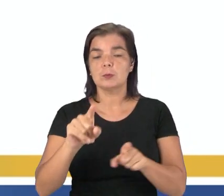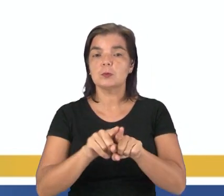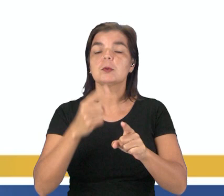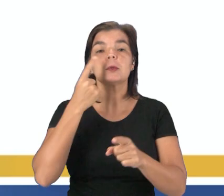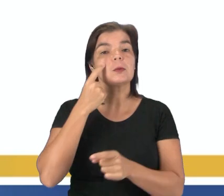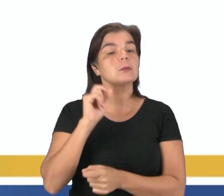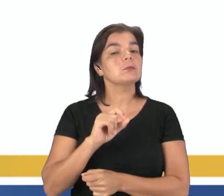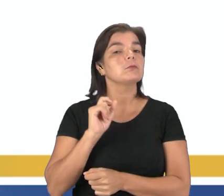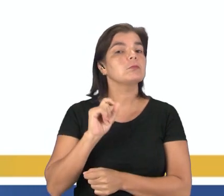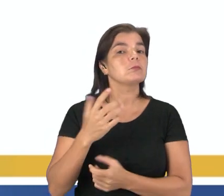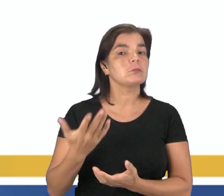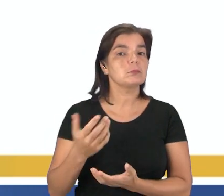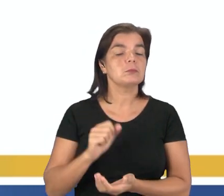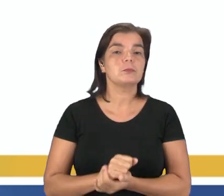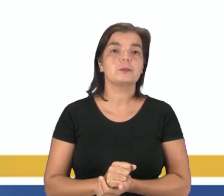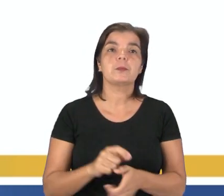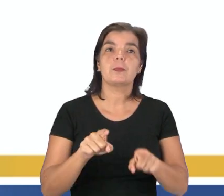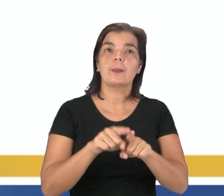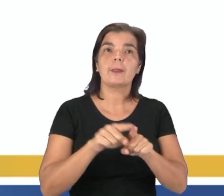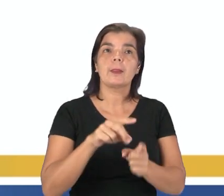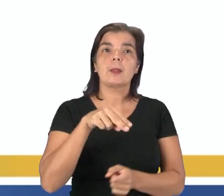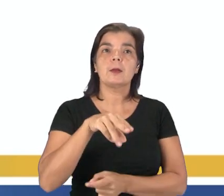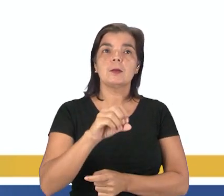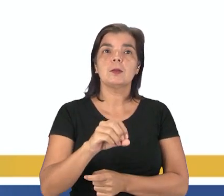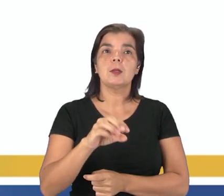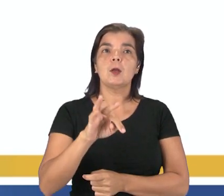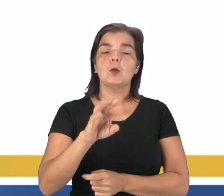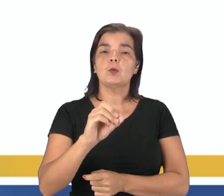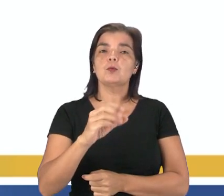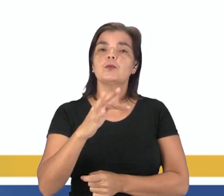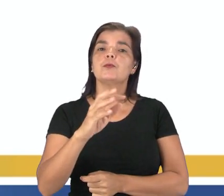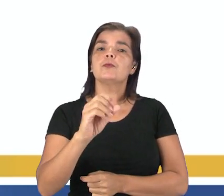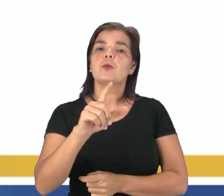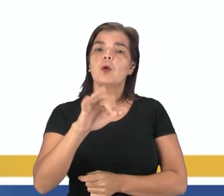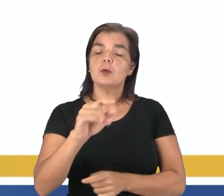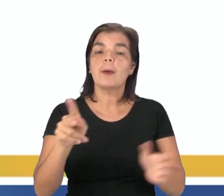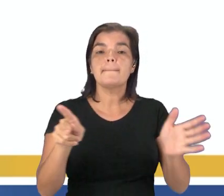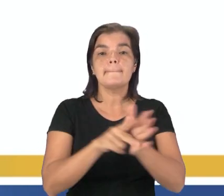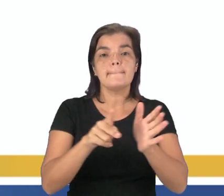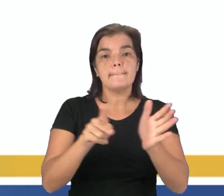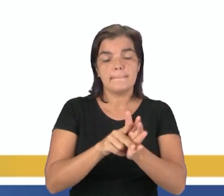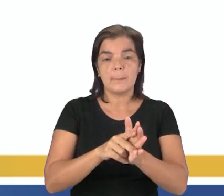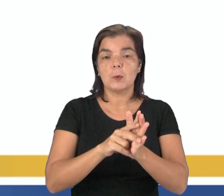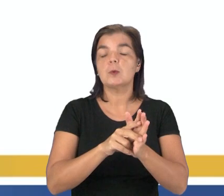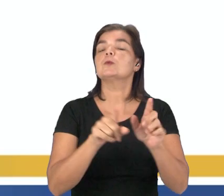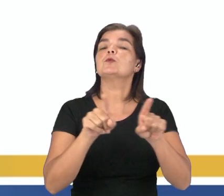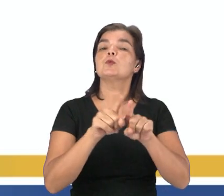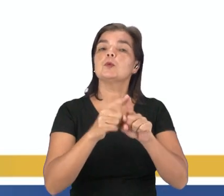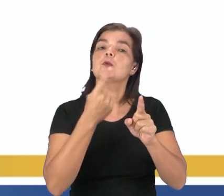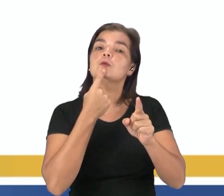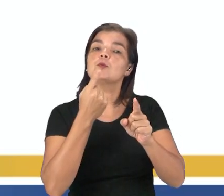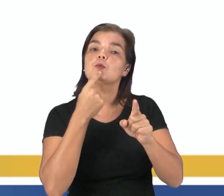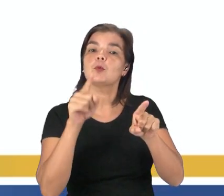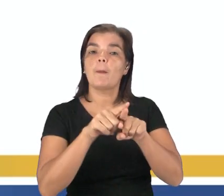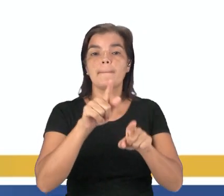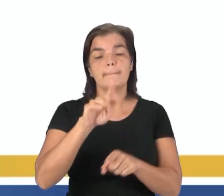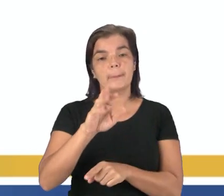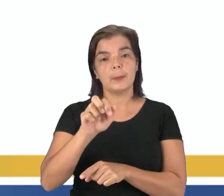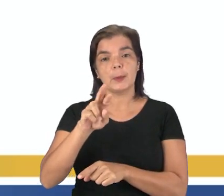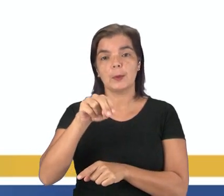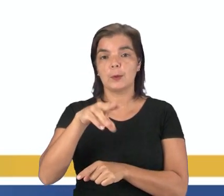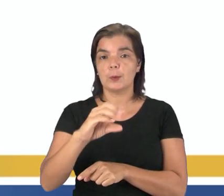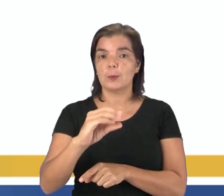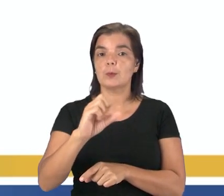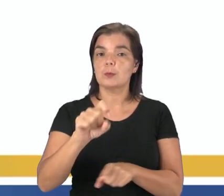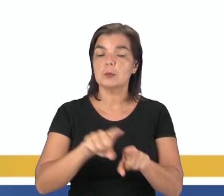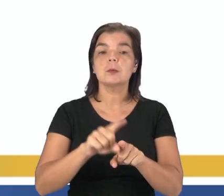esses eosinófilos, né, já fazem parte aí dos glóbulos brancos, que podem ser de vários tipos, e assim por diante. E